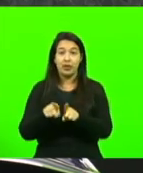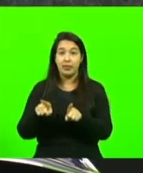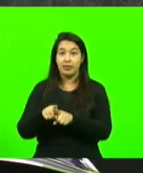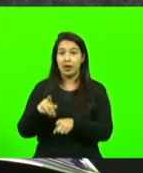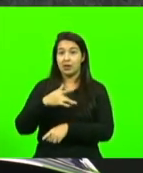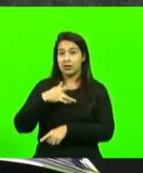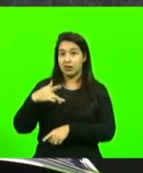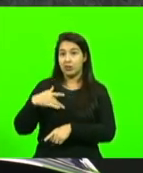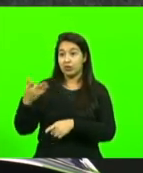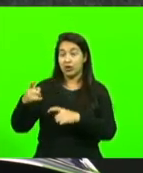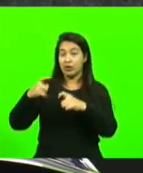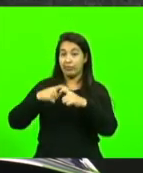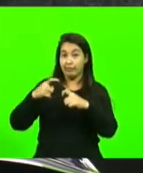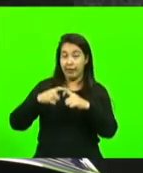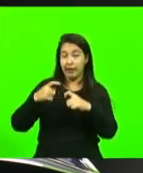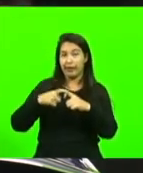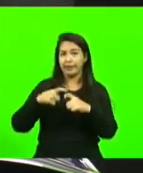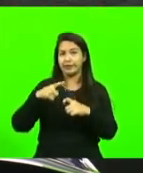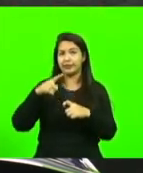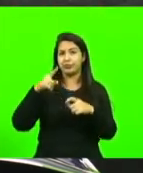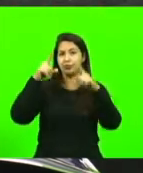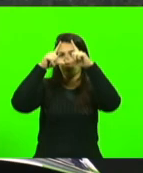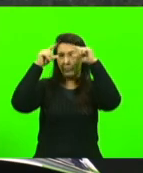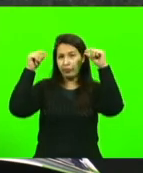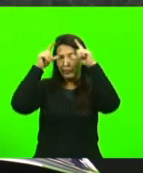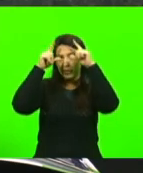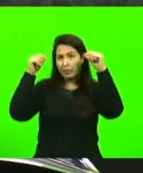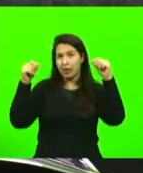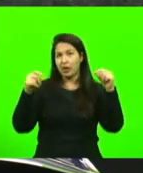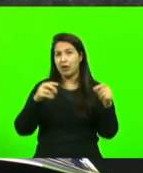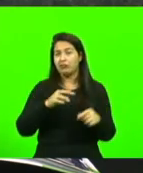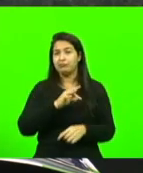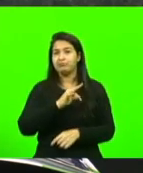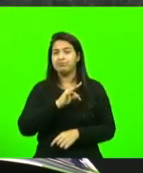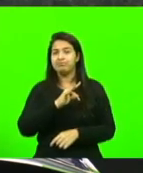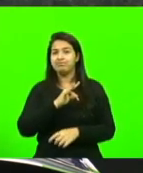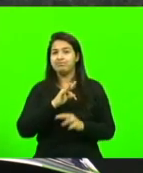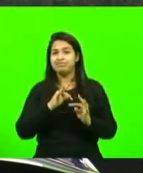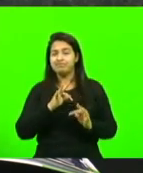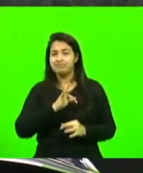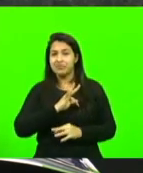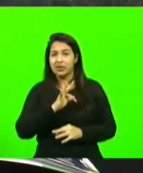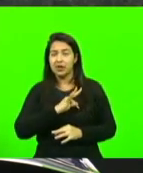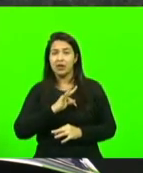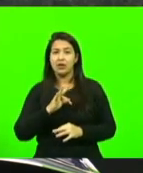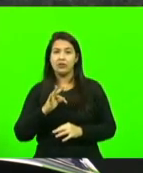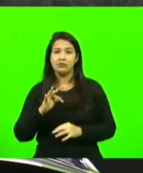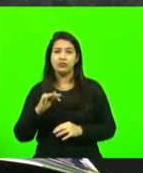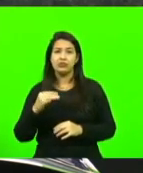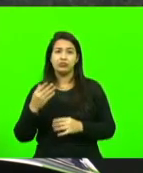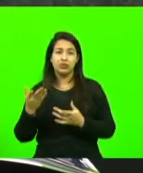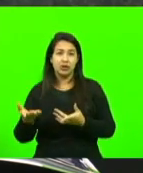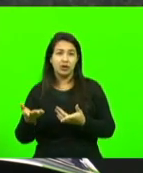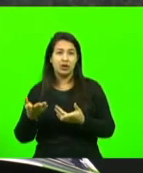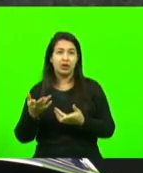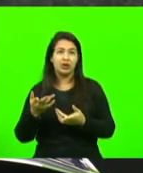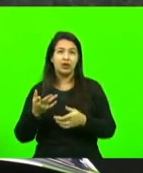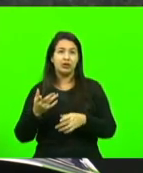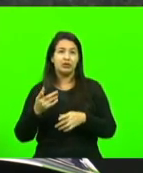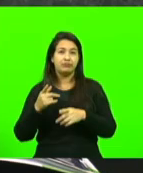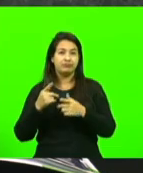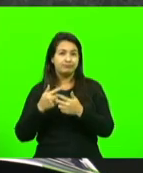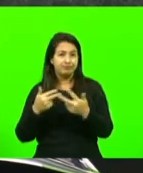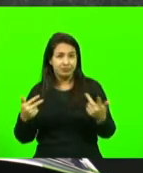sem médico sem técnico em enfermagem todas as carreiras que estão em torno da mesma forma na educação sem todos os técnicos